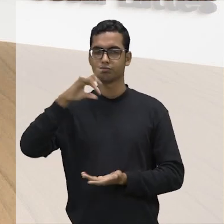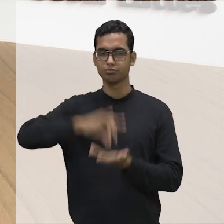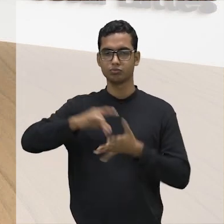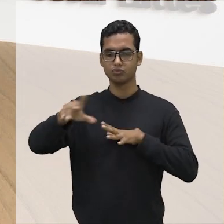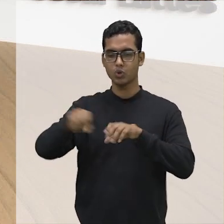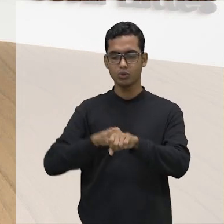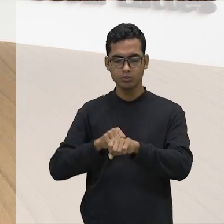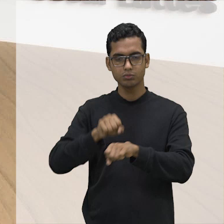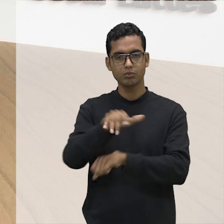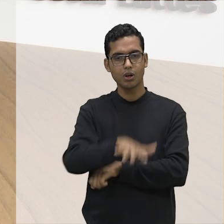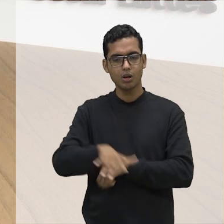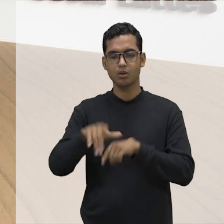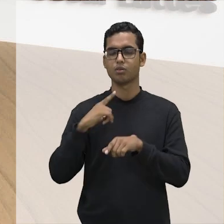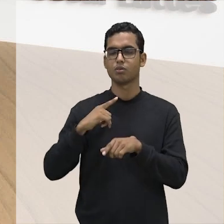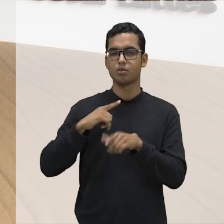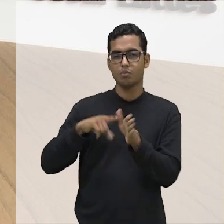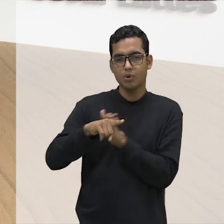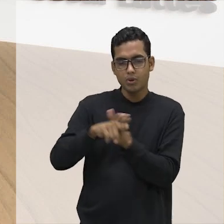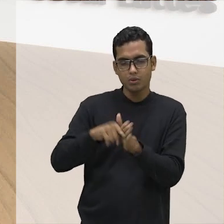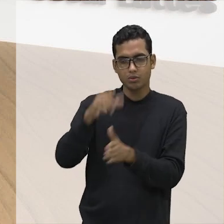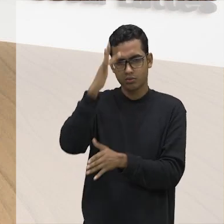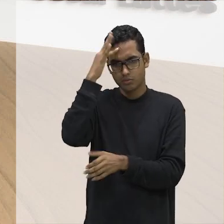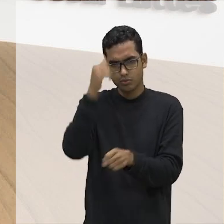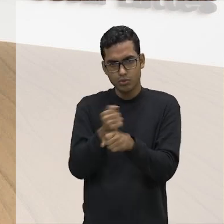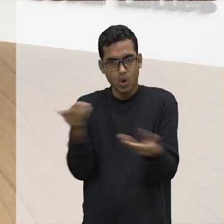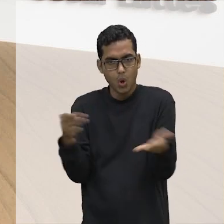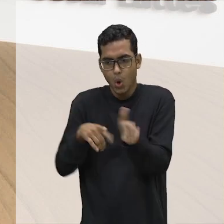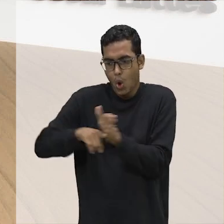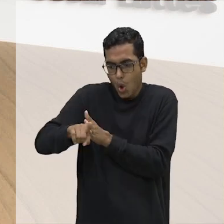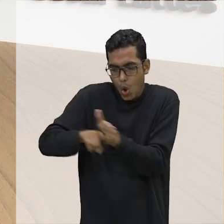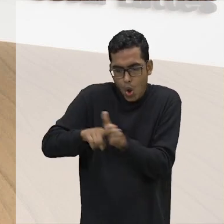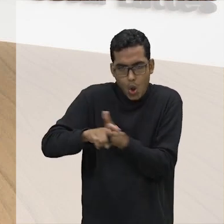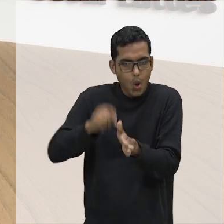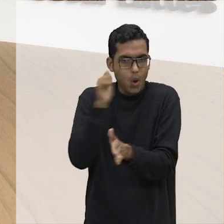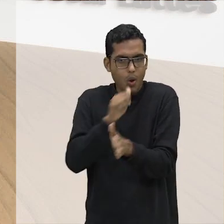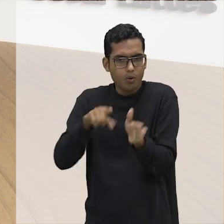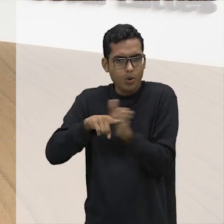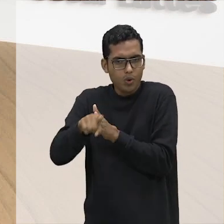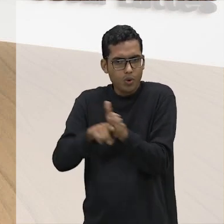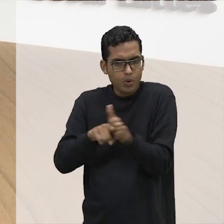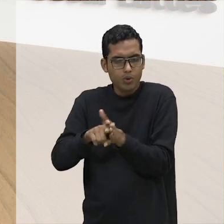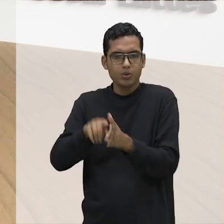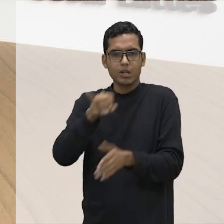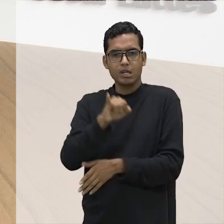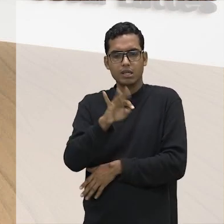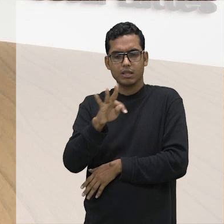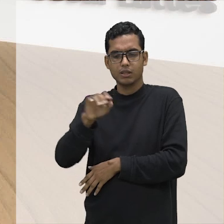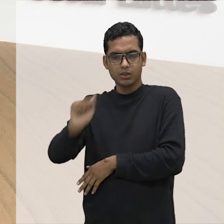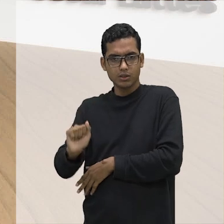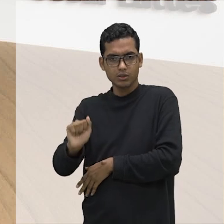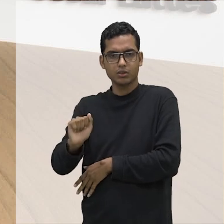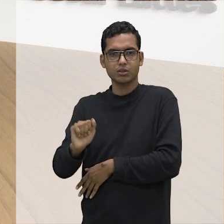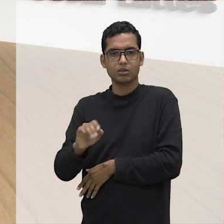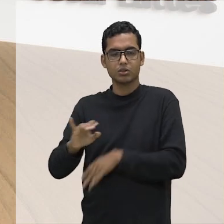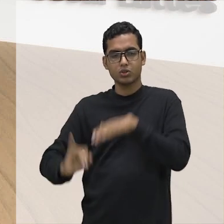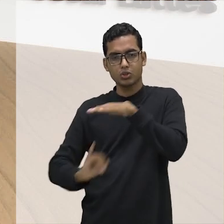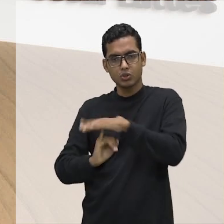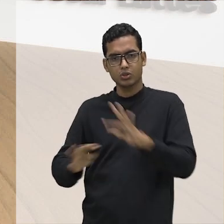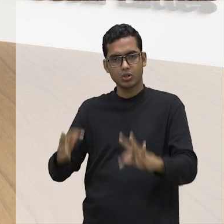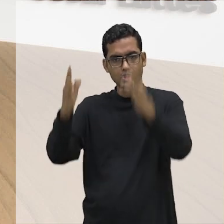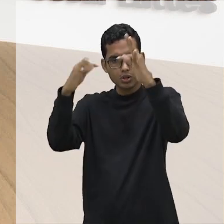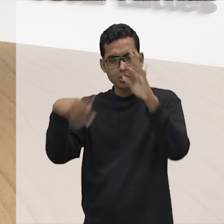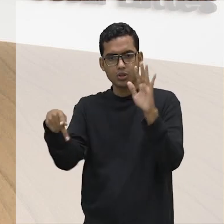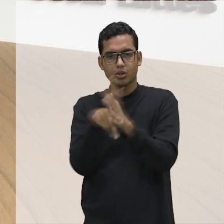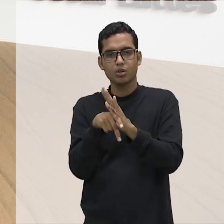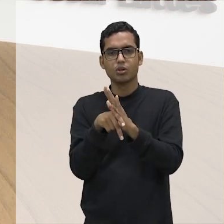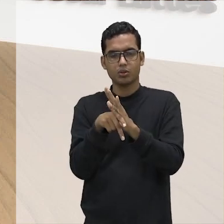formação da pesquisa em física. Atualmente ela é pesquisadora no ITA, no Instituto Tecnológico de Aeronáutica,